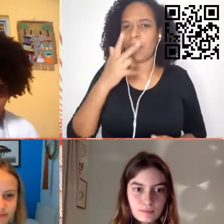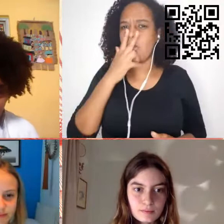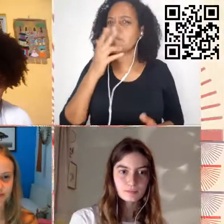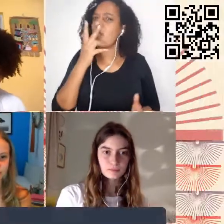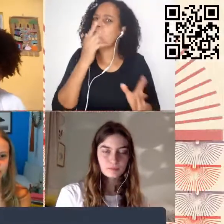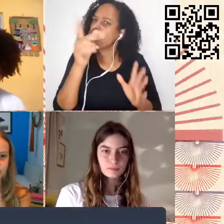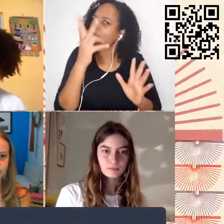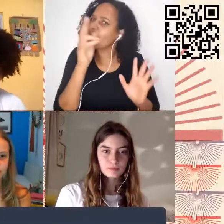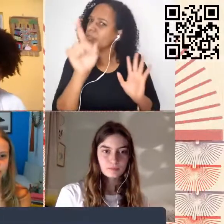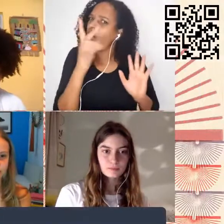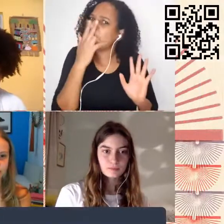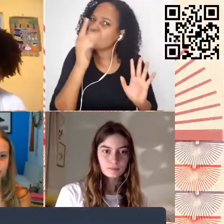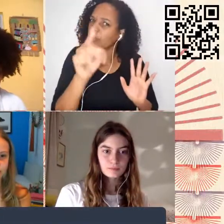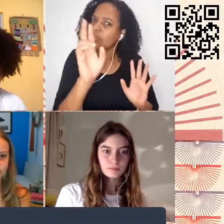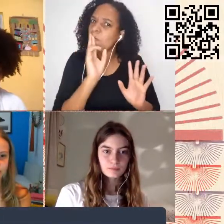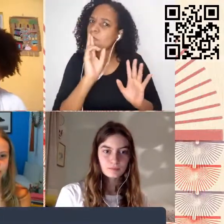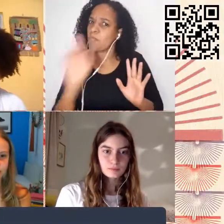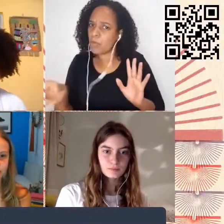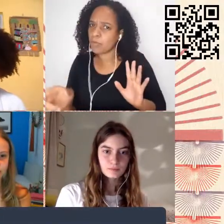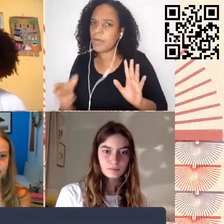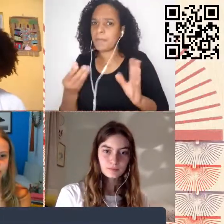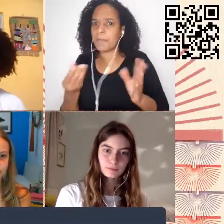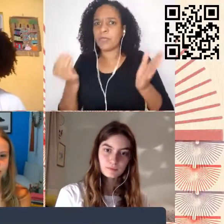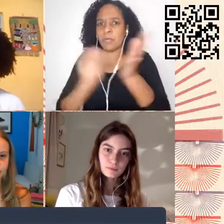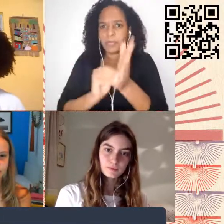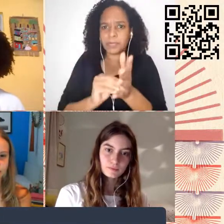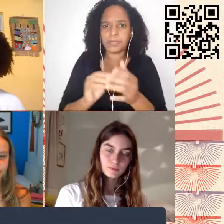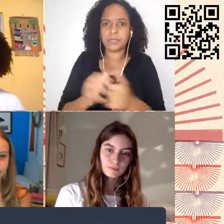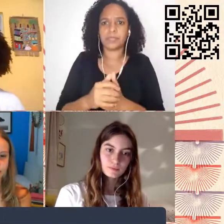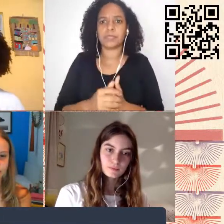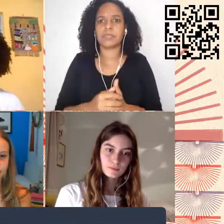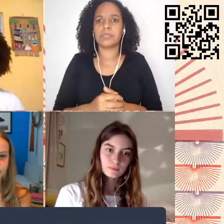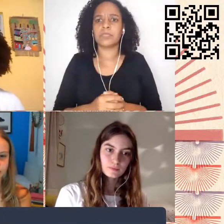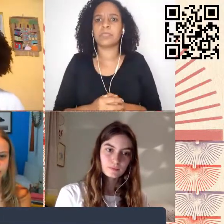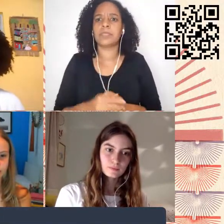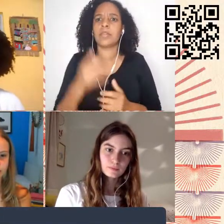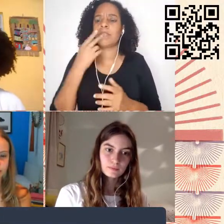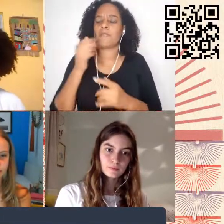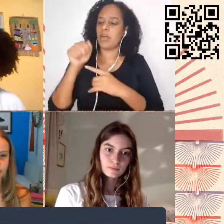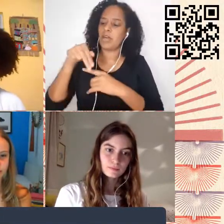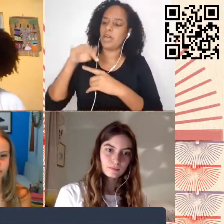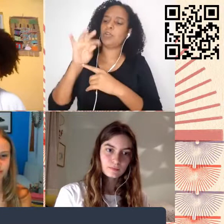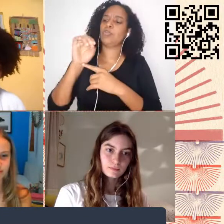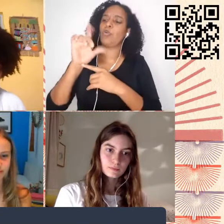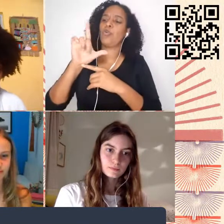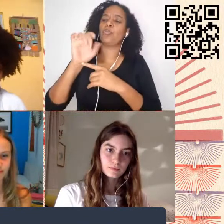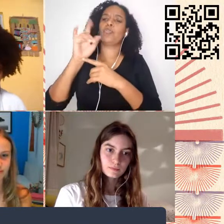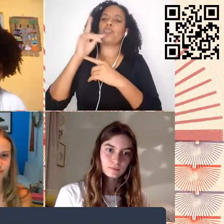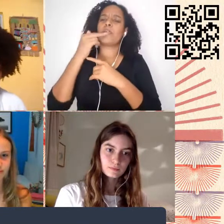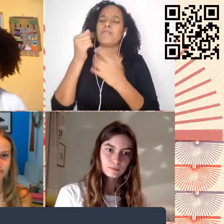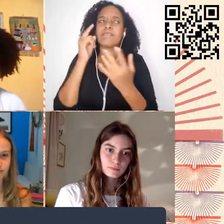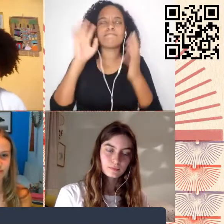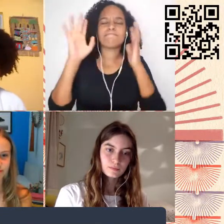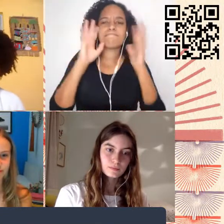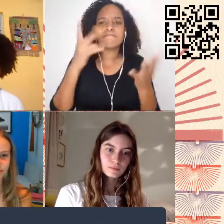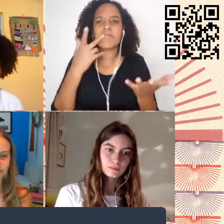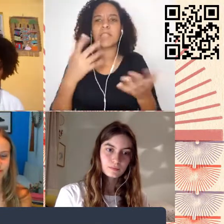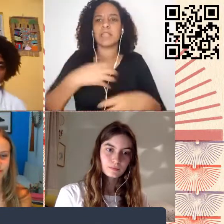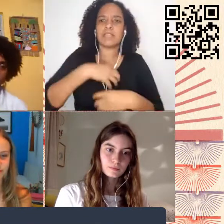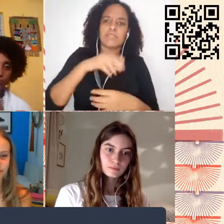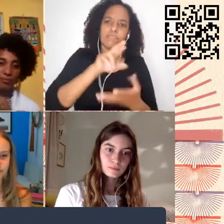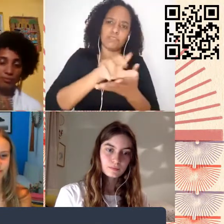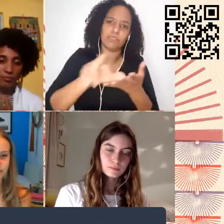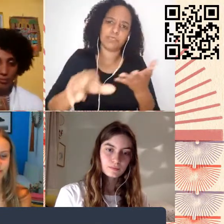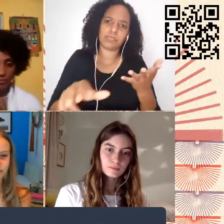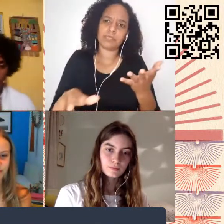mas eu vou colocar aqui, quando vocês falaram, quando você falou sobre a antologia, mesmo essa reflexão sobre a estilística, que é